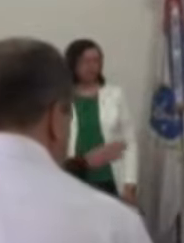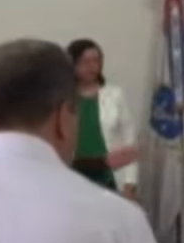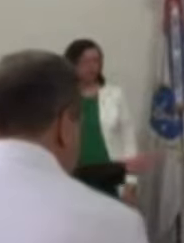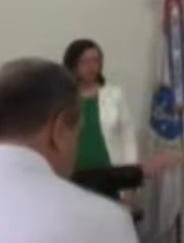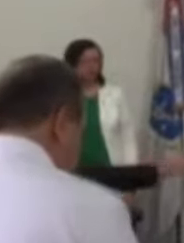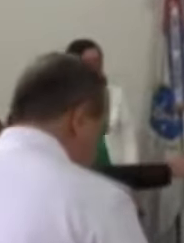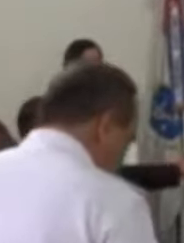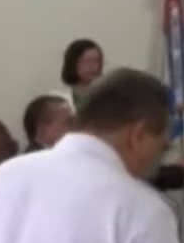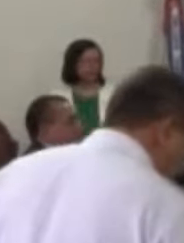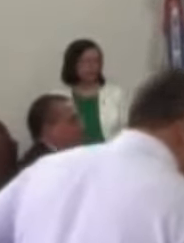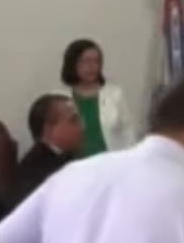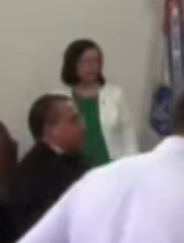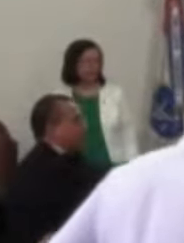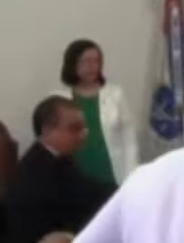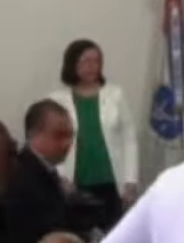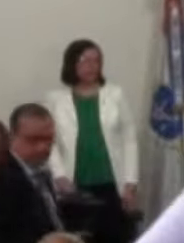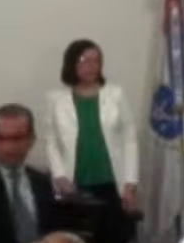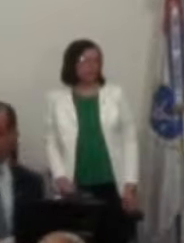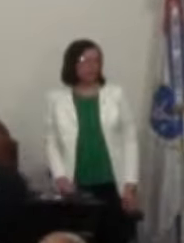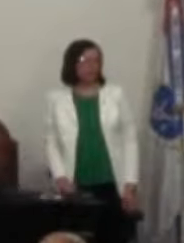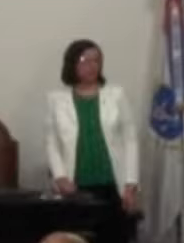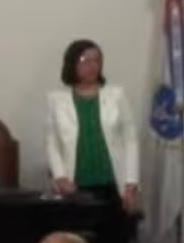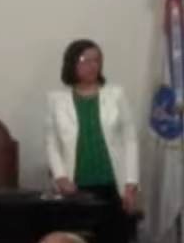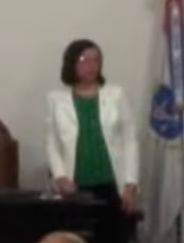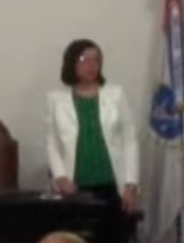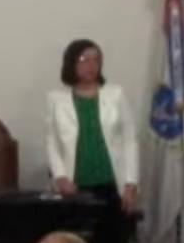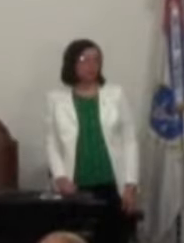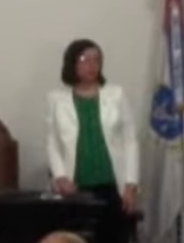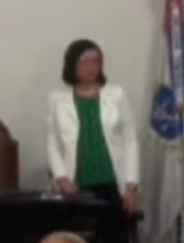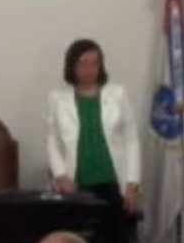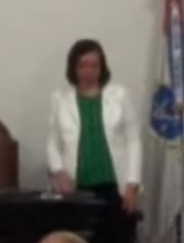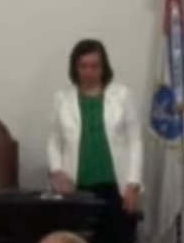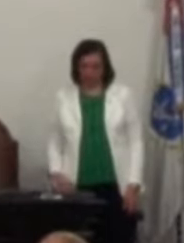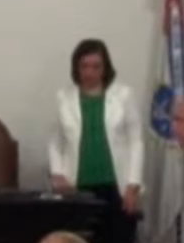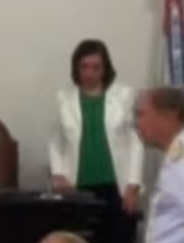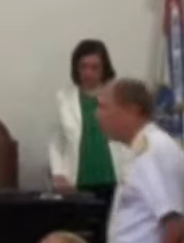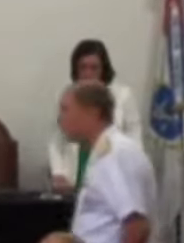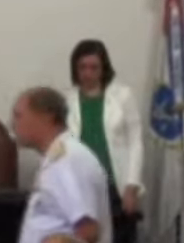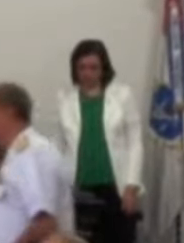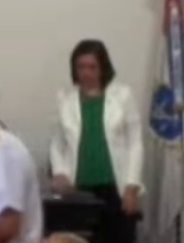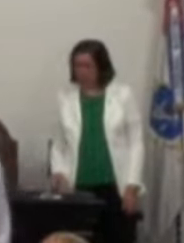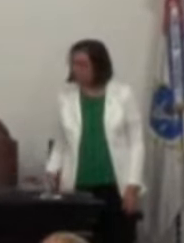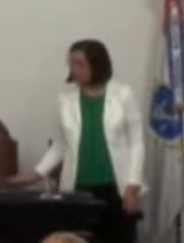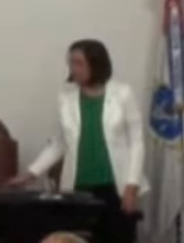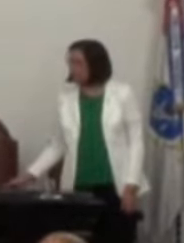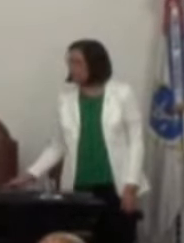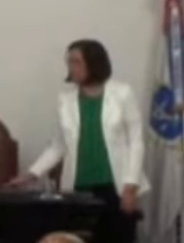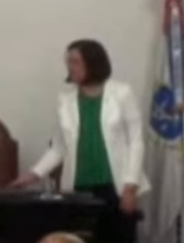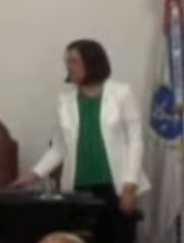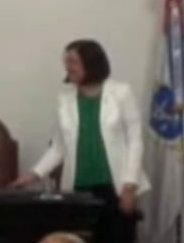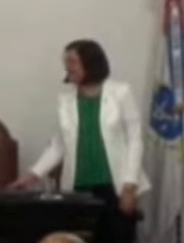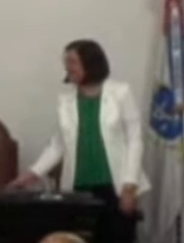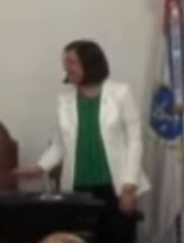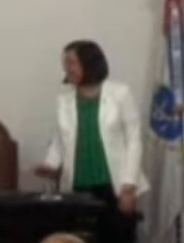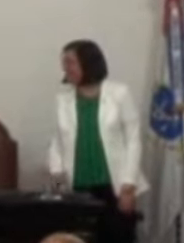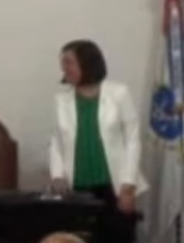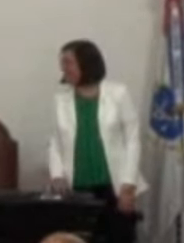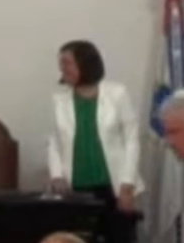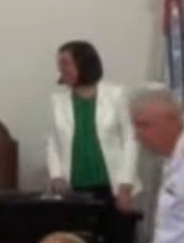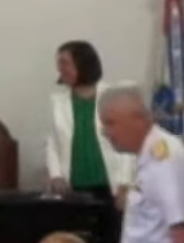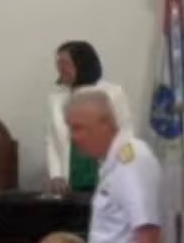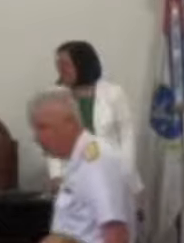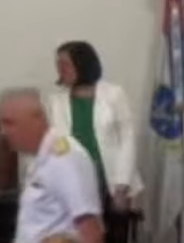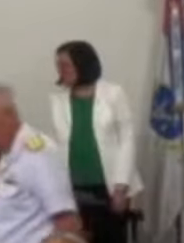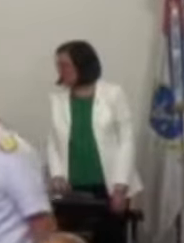Bom, você acompanha em instantes a solenidade de 90 anos de criação do Tribunal Marítimo aqui na TV Justiça.